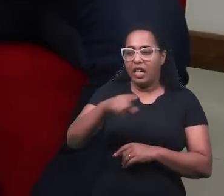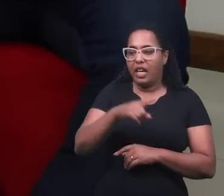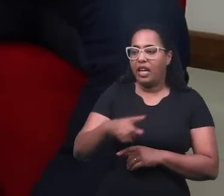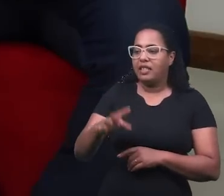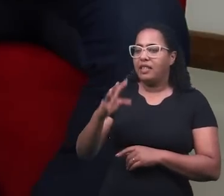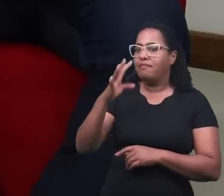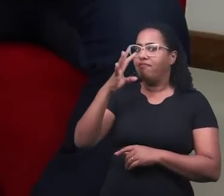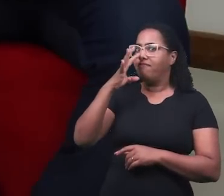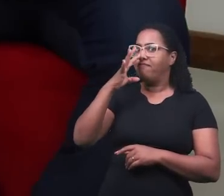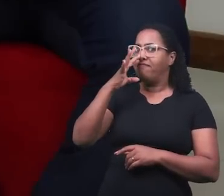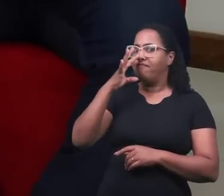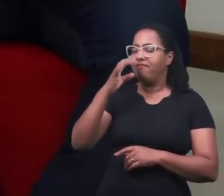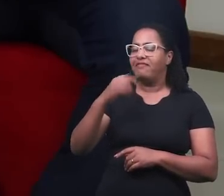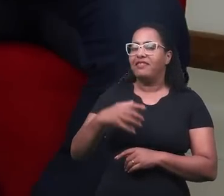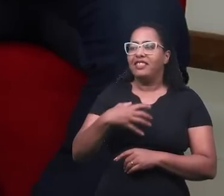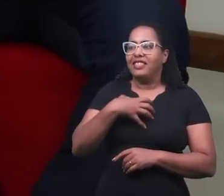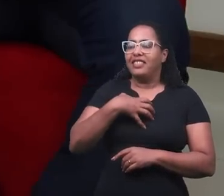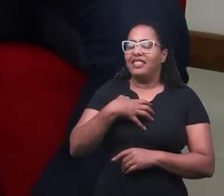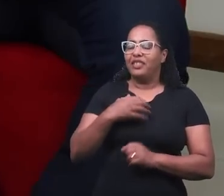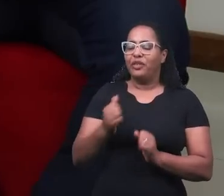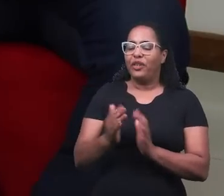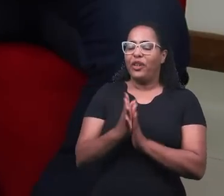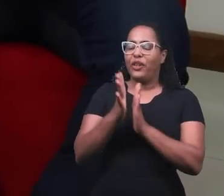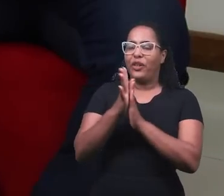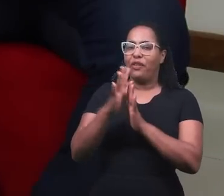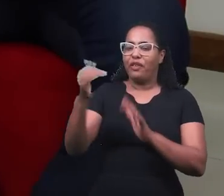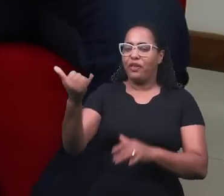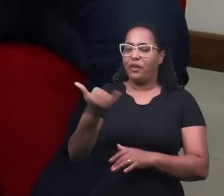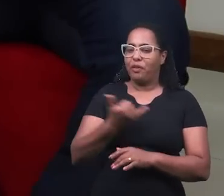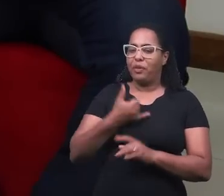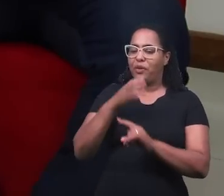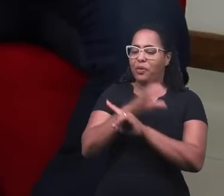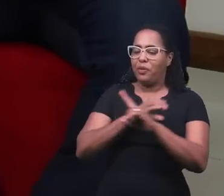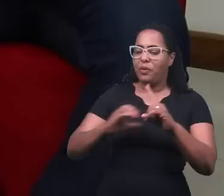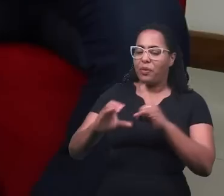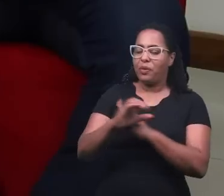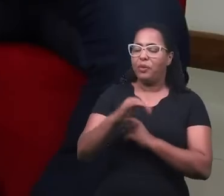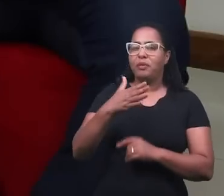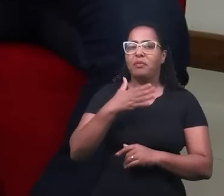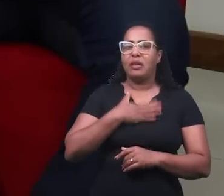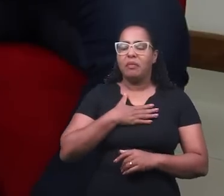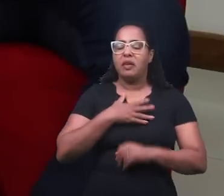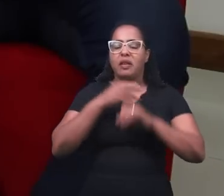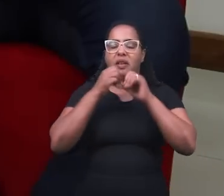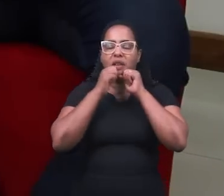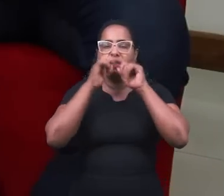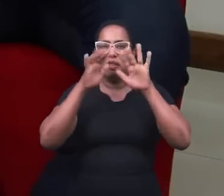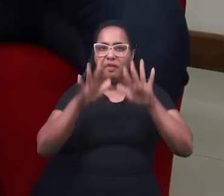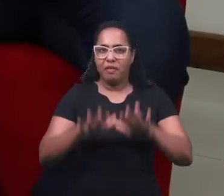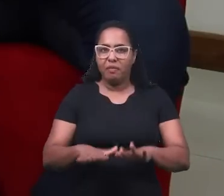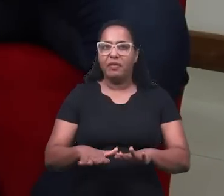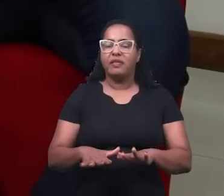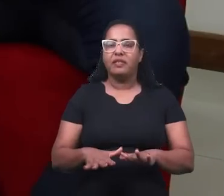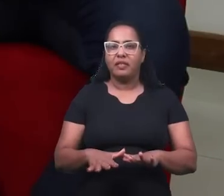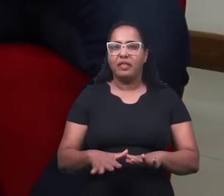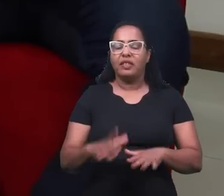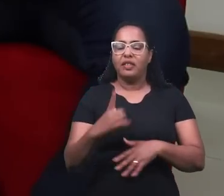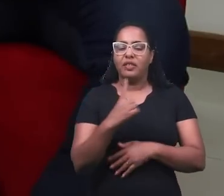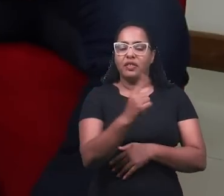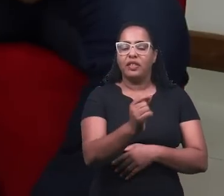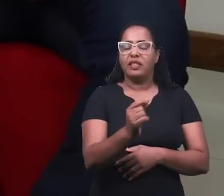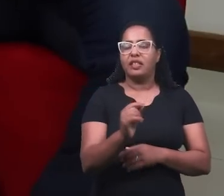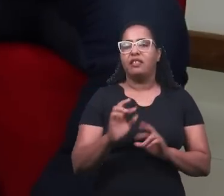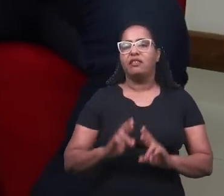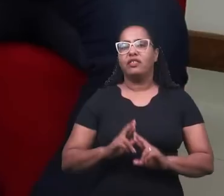Olha, depois do culto, você fala assim, olha, o louvor falou todo comigo, o culto foi para mim, recebi uma bênção e